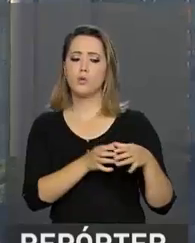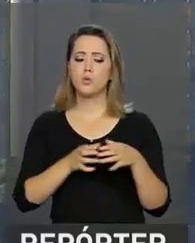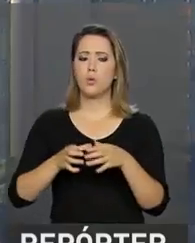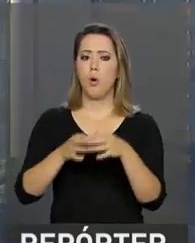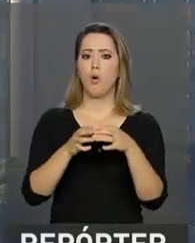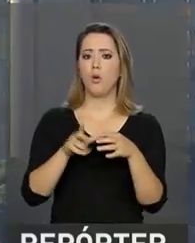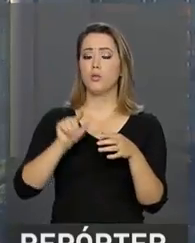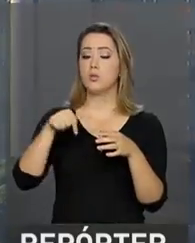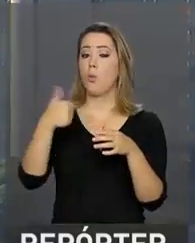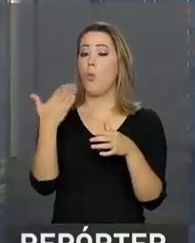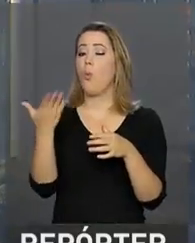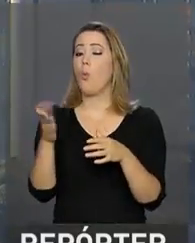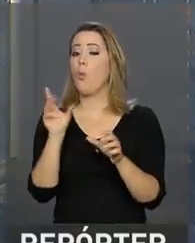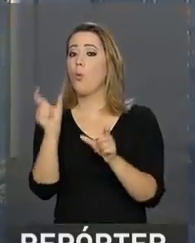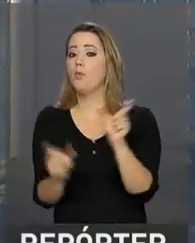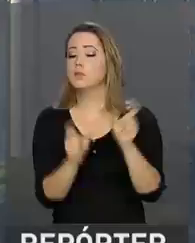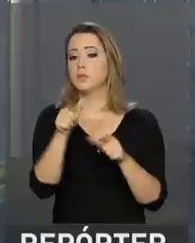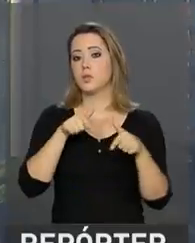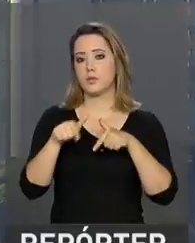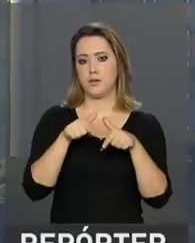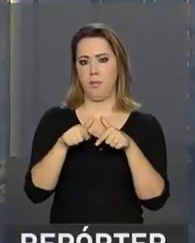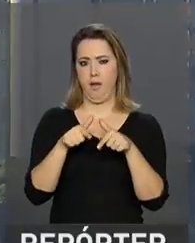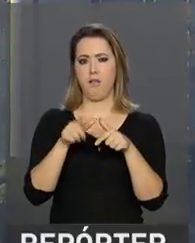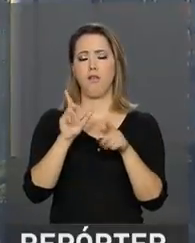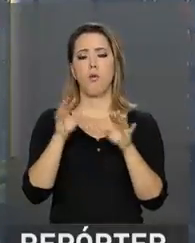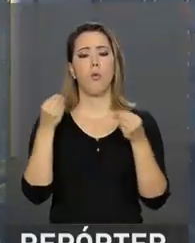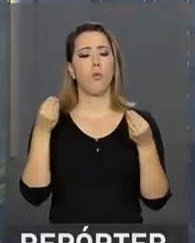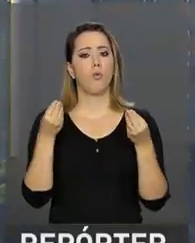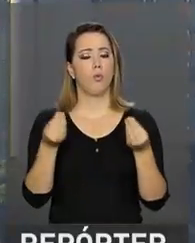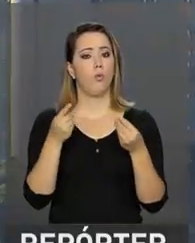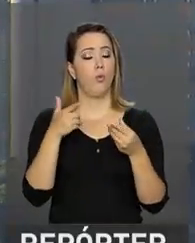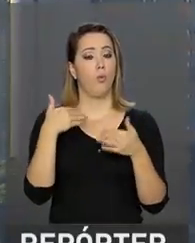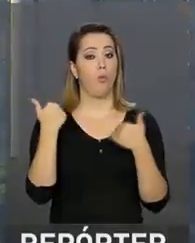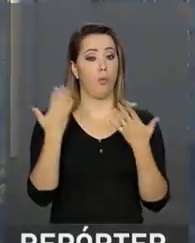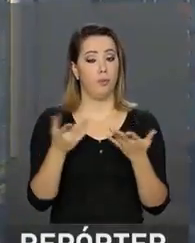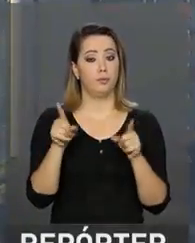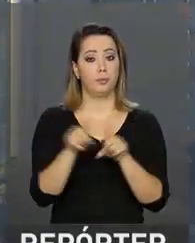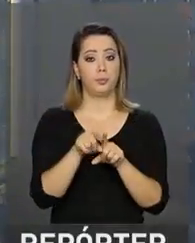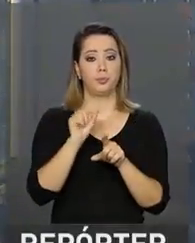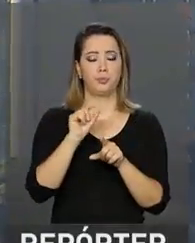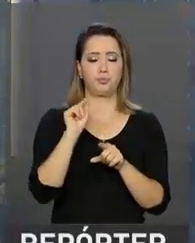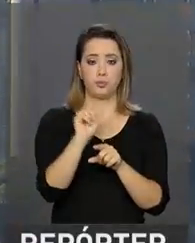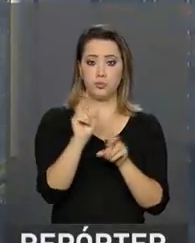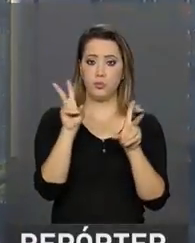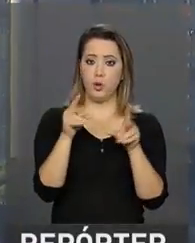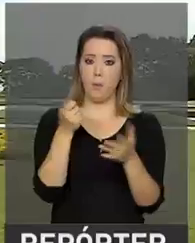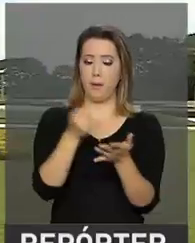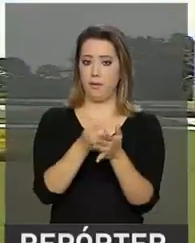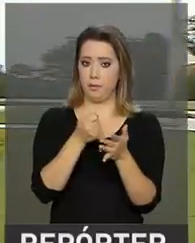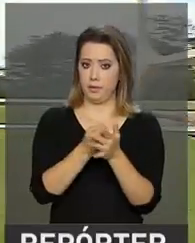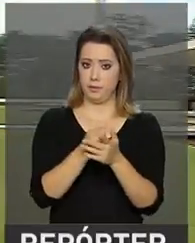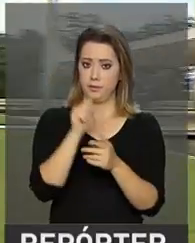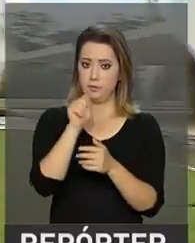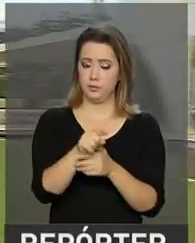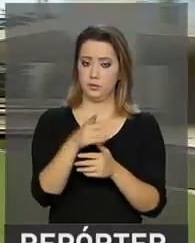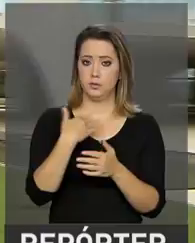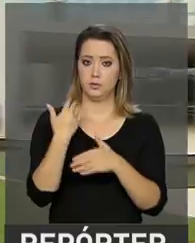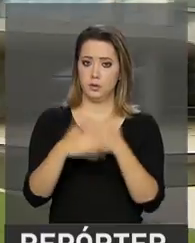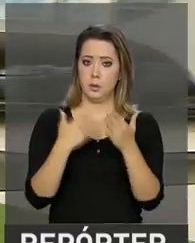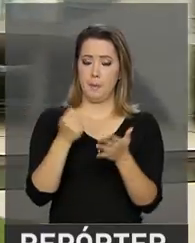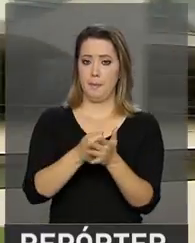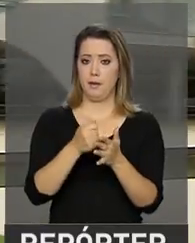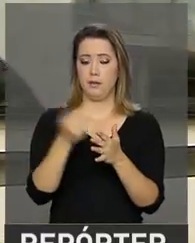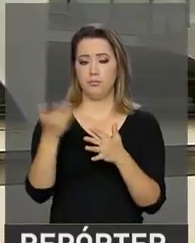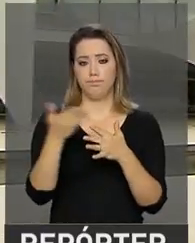funções que vão entrar no programa quando a medida for regulamentada sobre as indenizações elas vão ser